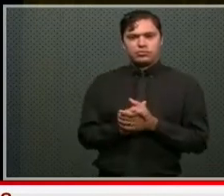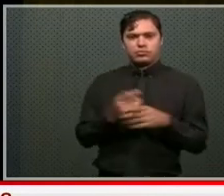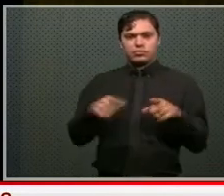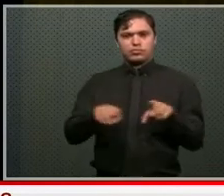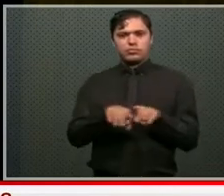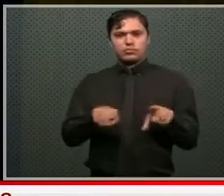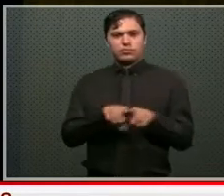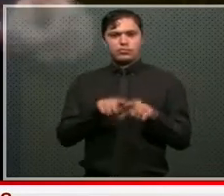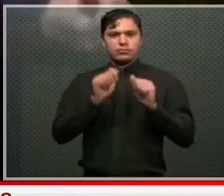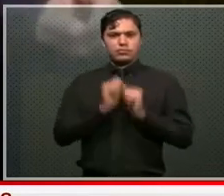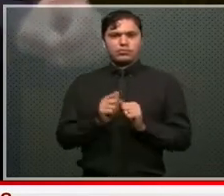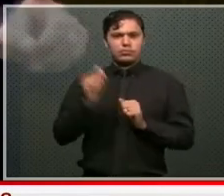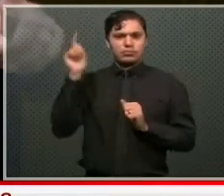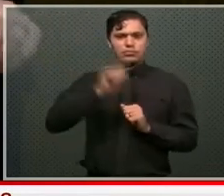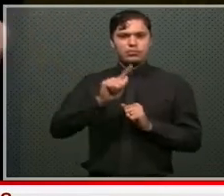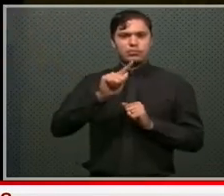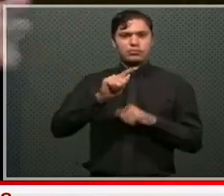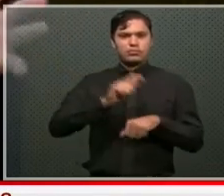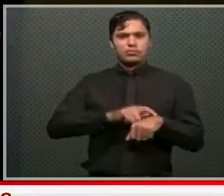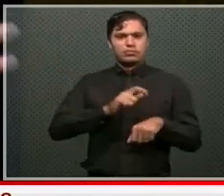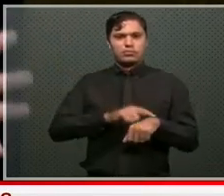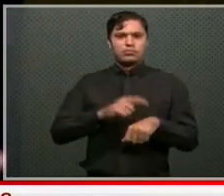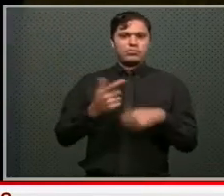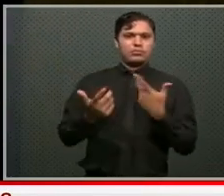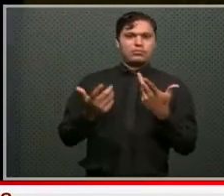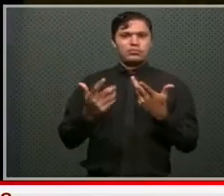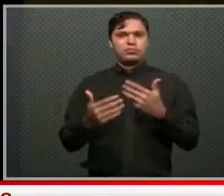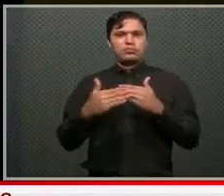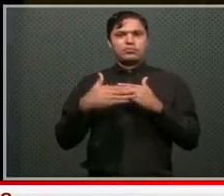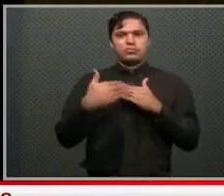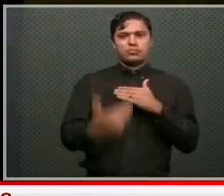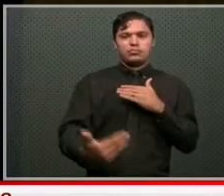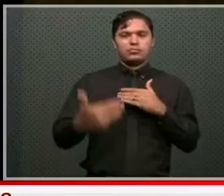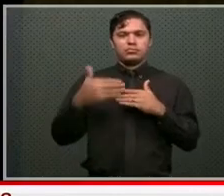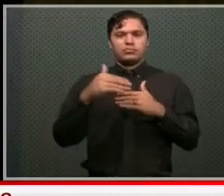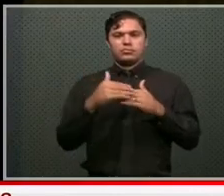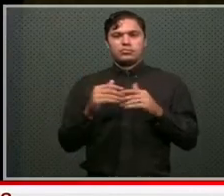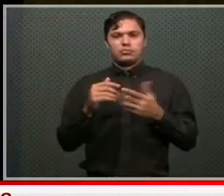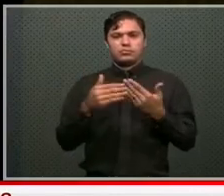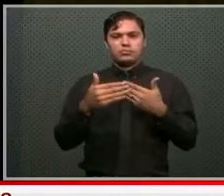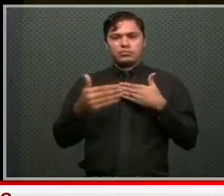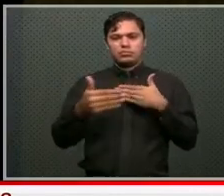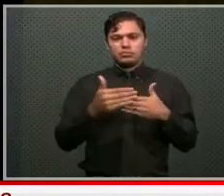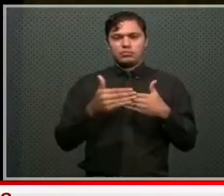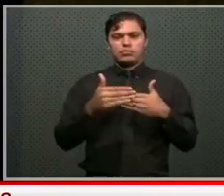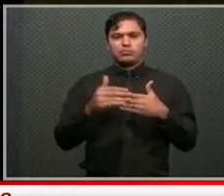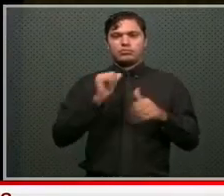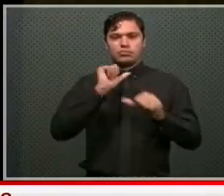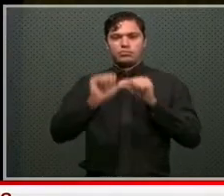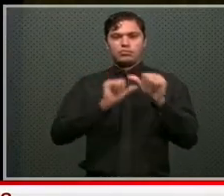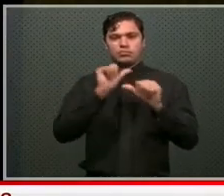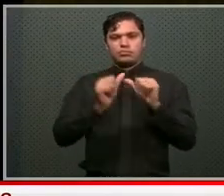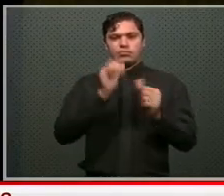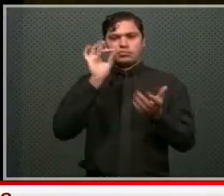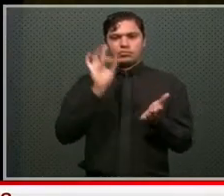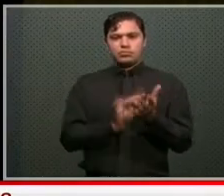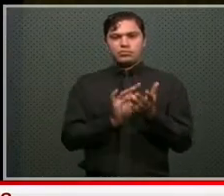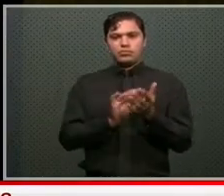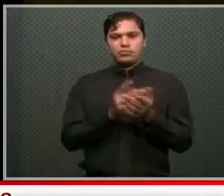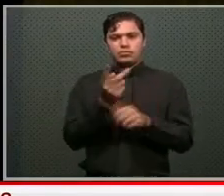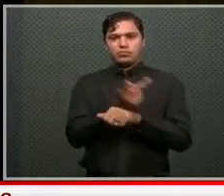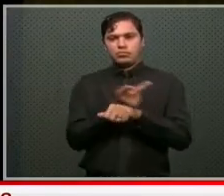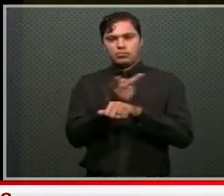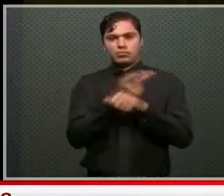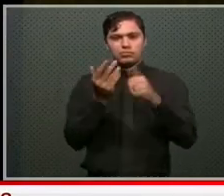possa alcançar no tempo não tão longo a possibilidade da alterações e buscar o básico